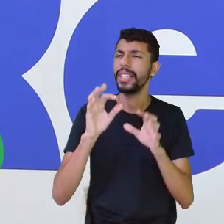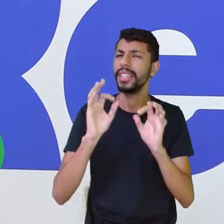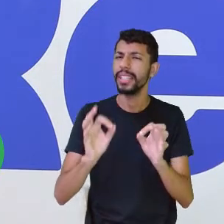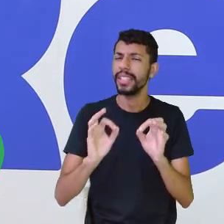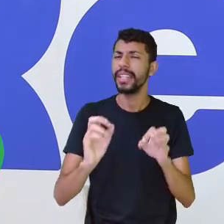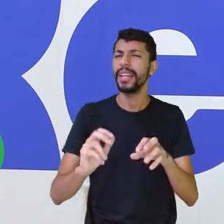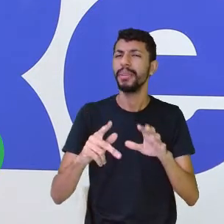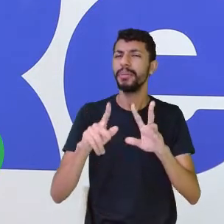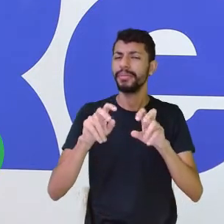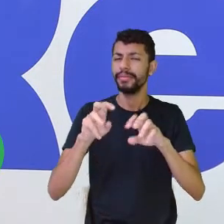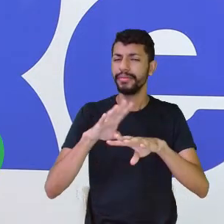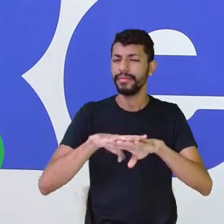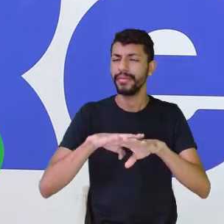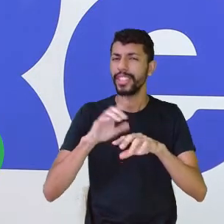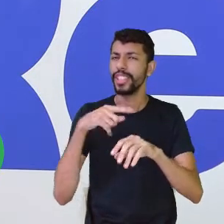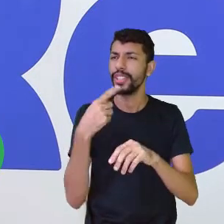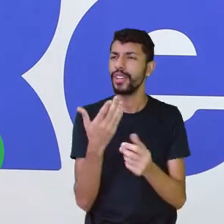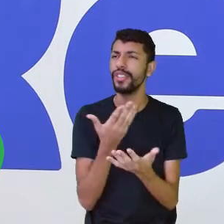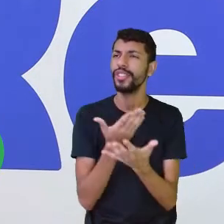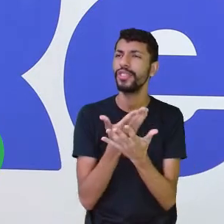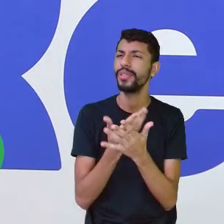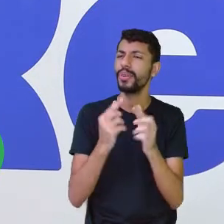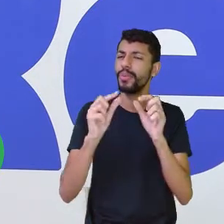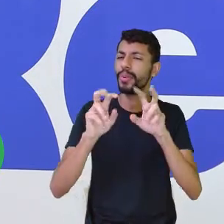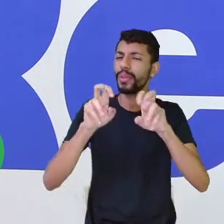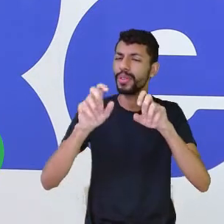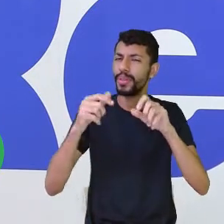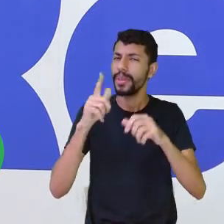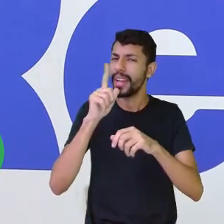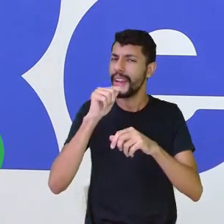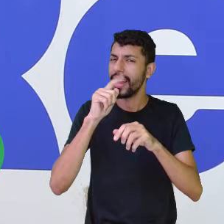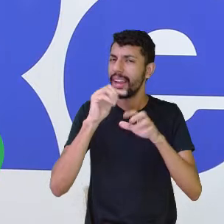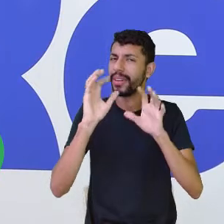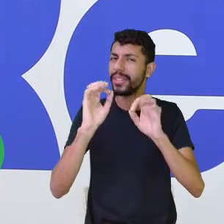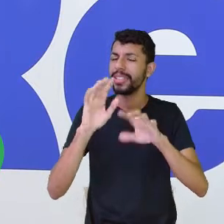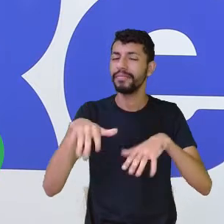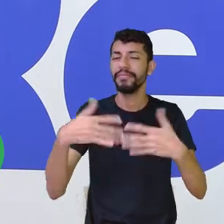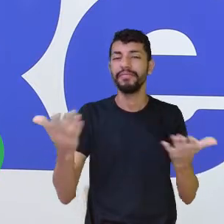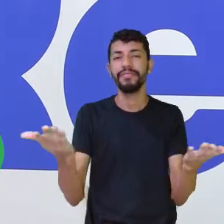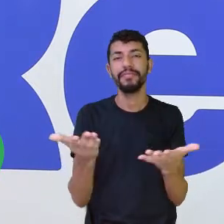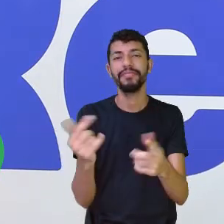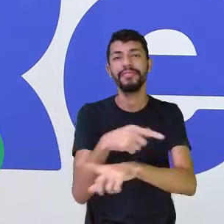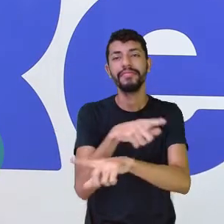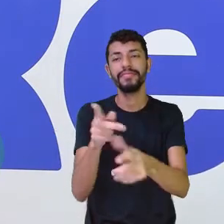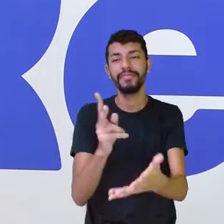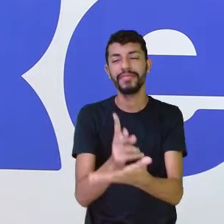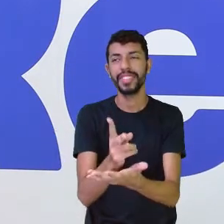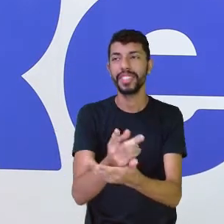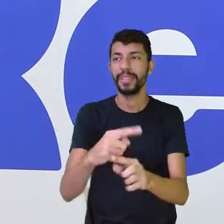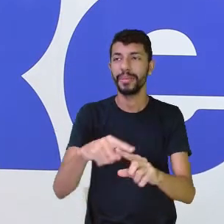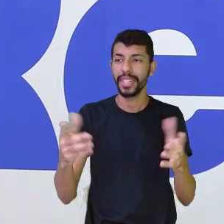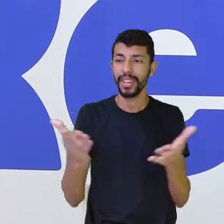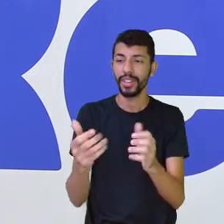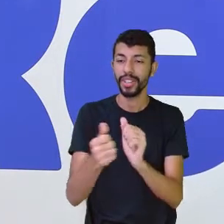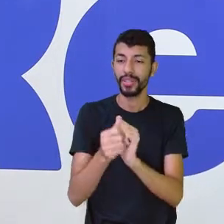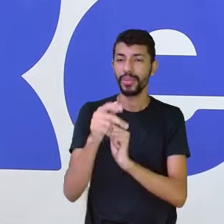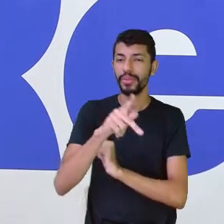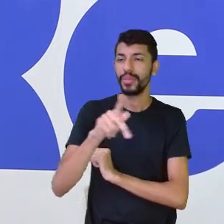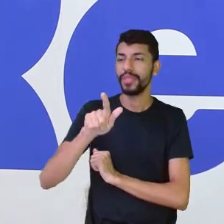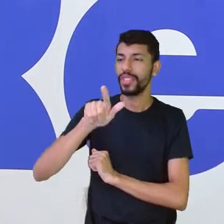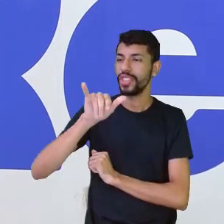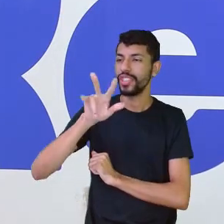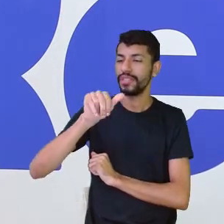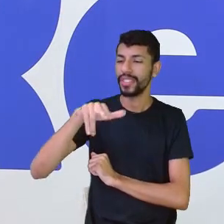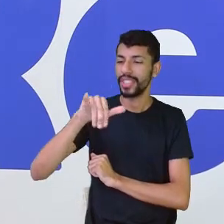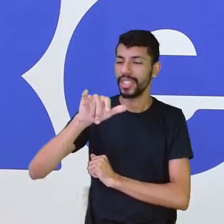conversou até um pouco sobre as questões da água, né? Agora vocês vão dar continuidade dessa vez com o professor Givanilson. Eu já